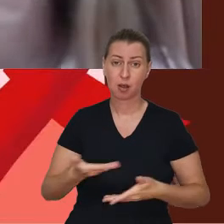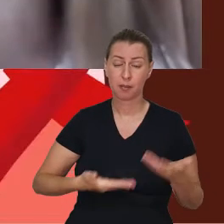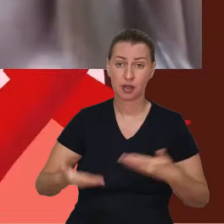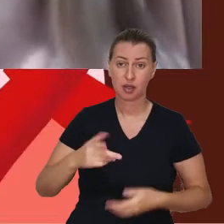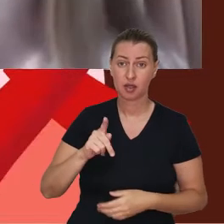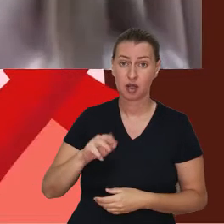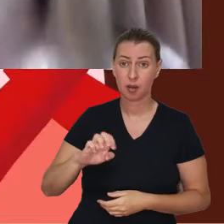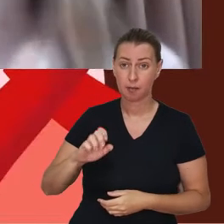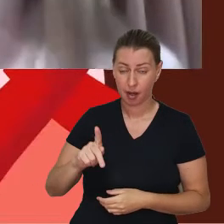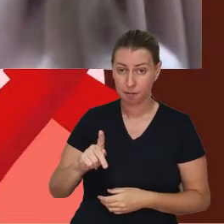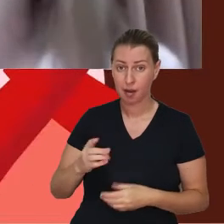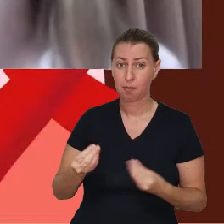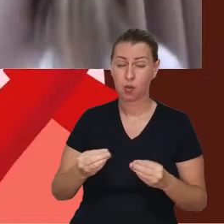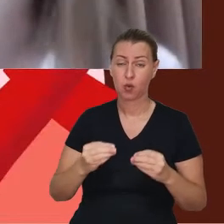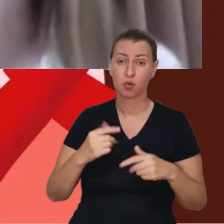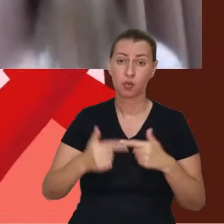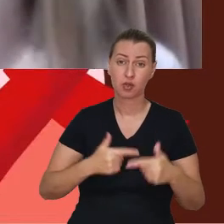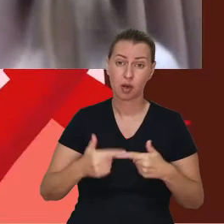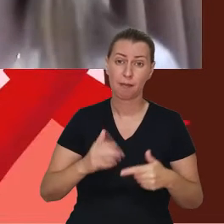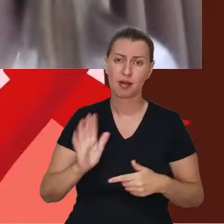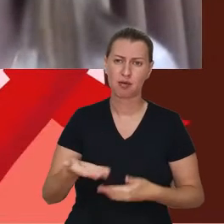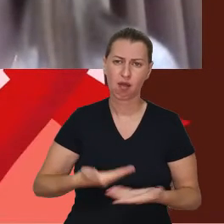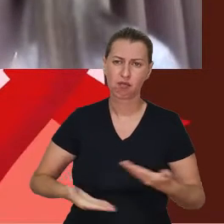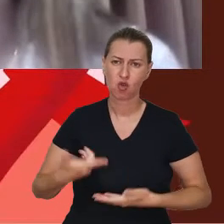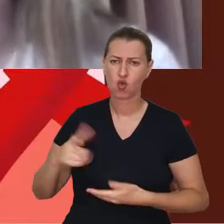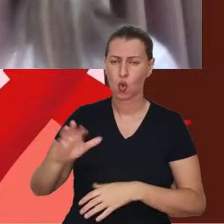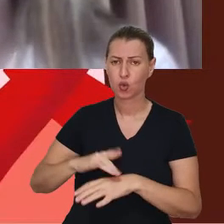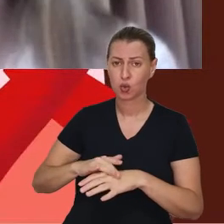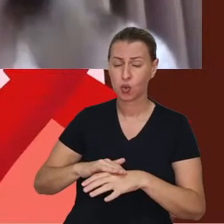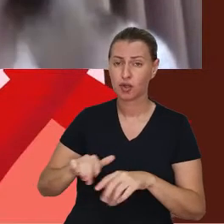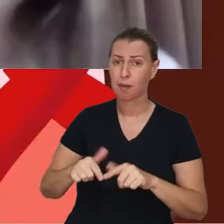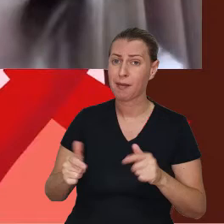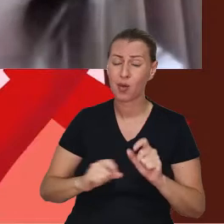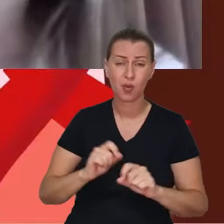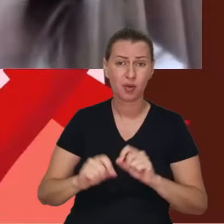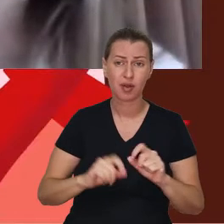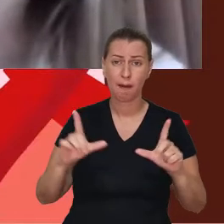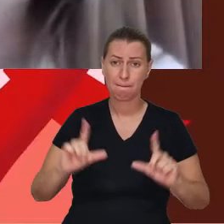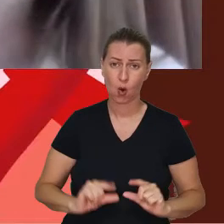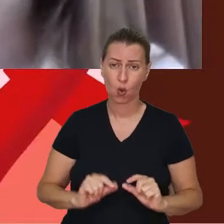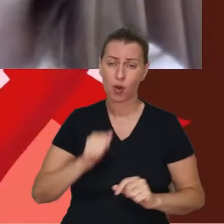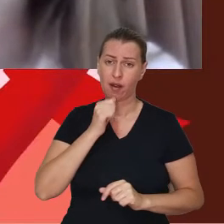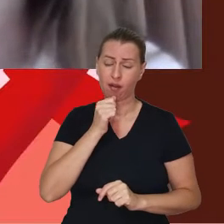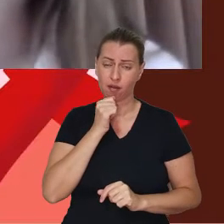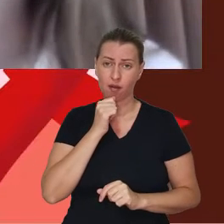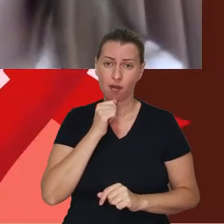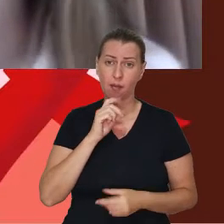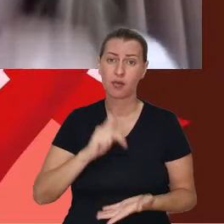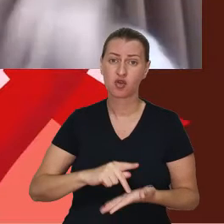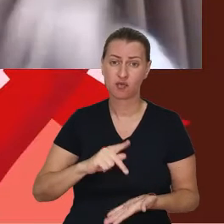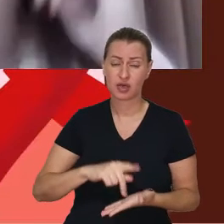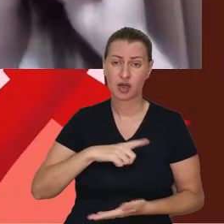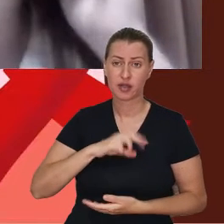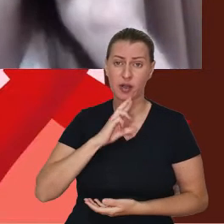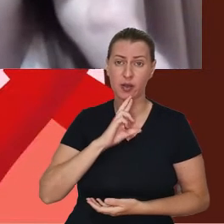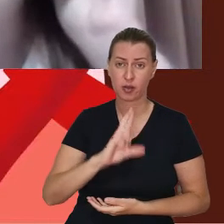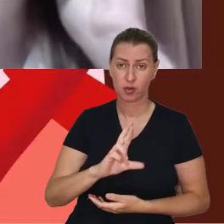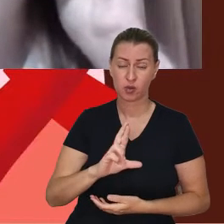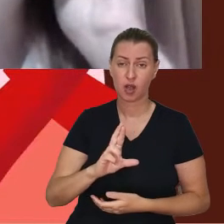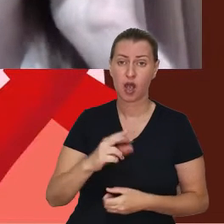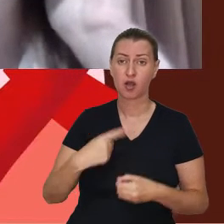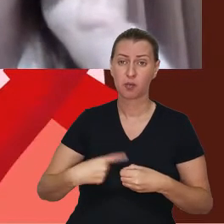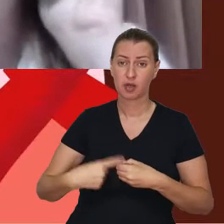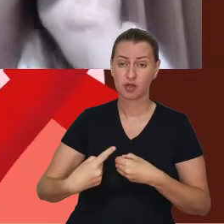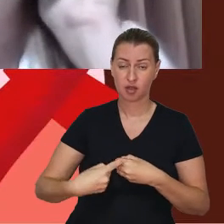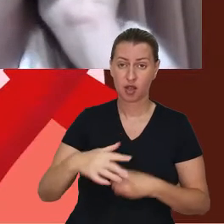atende HIV, hepatite, tuberculose, né? Mas é muito pouco. para realmente trazer resultado para o